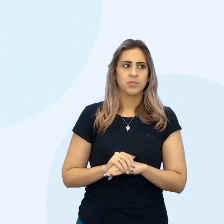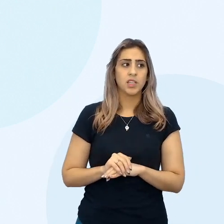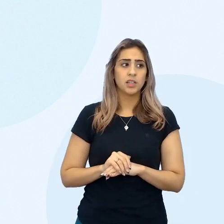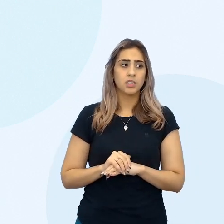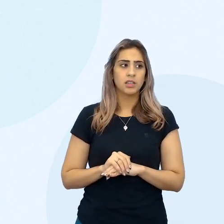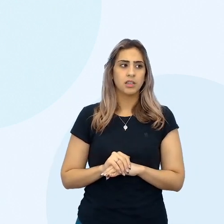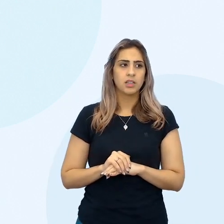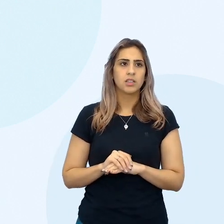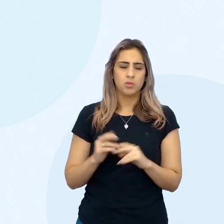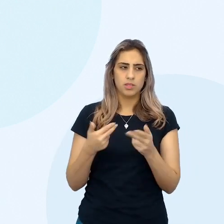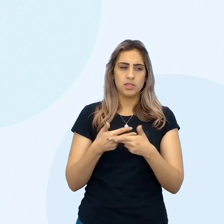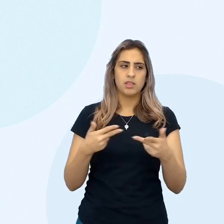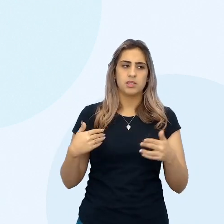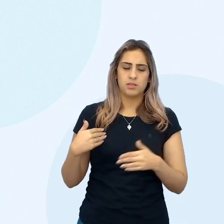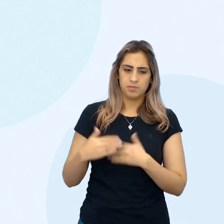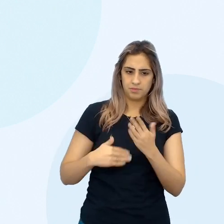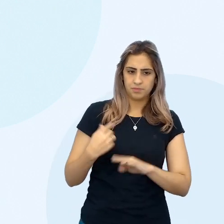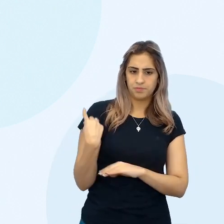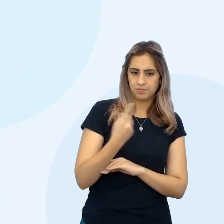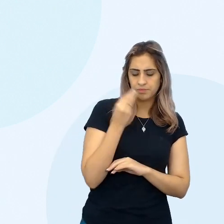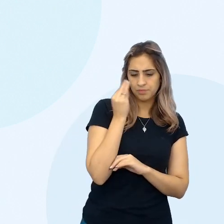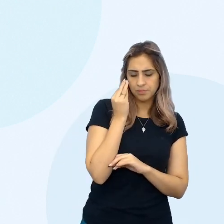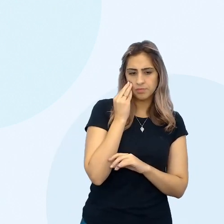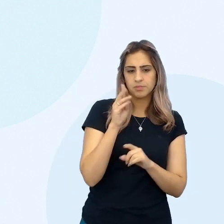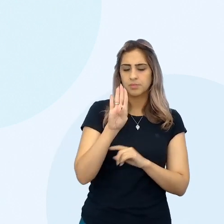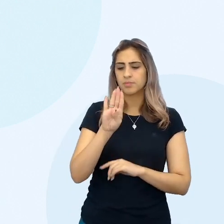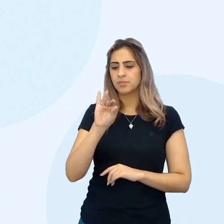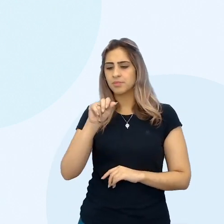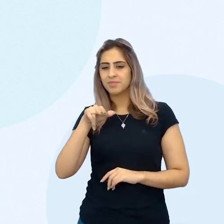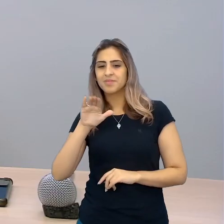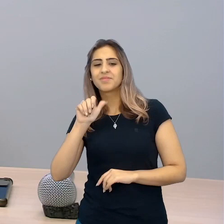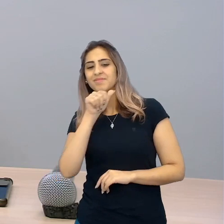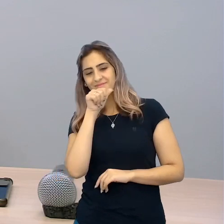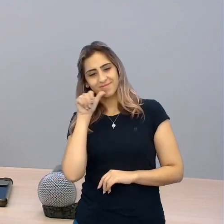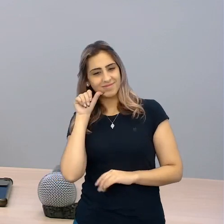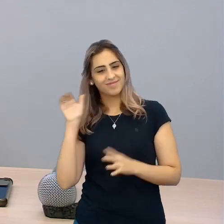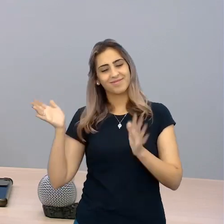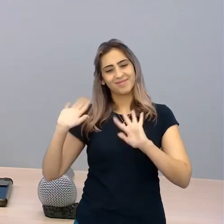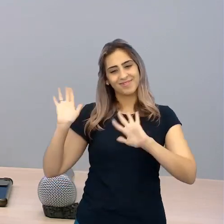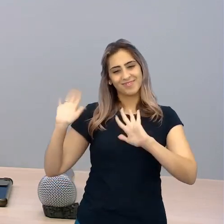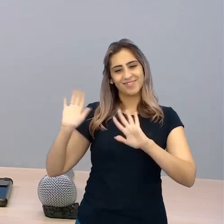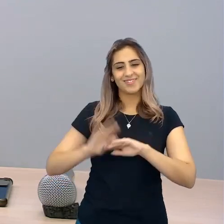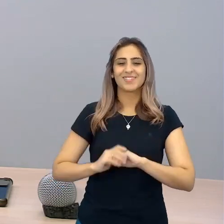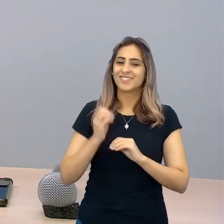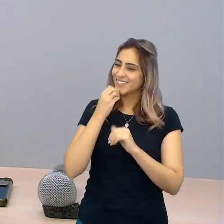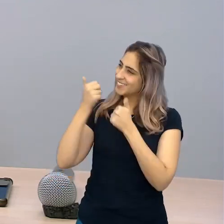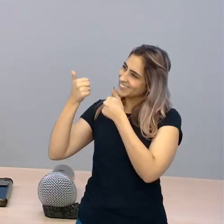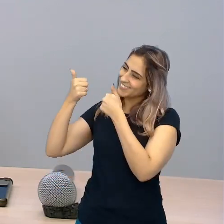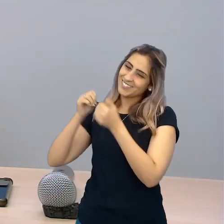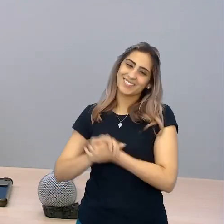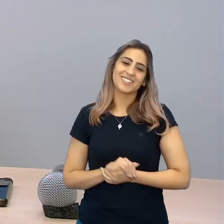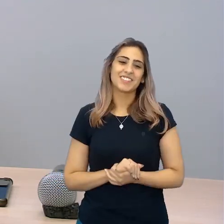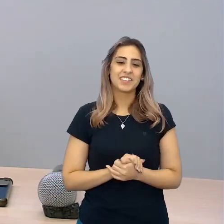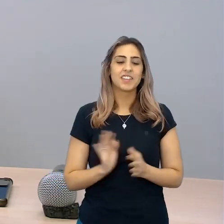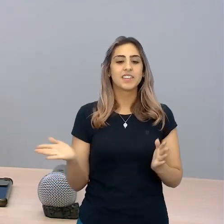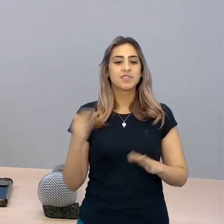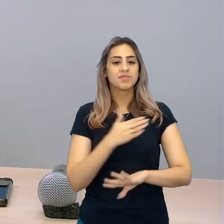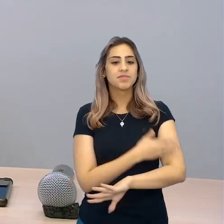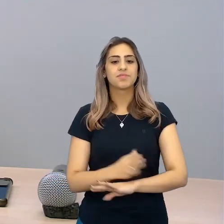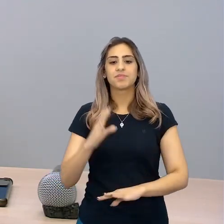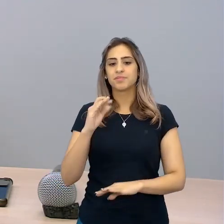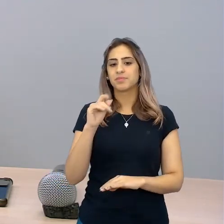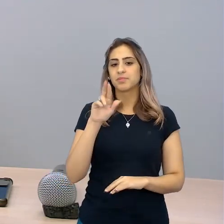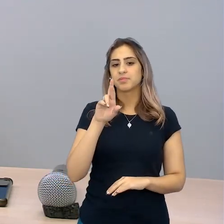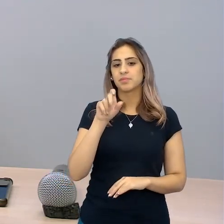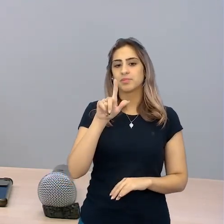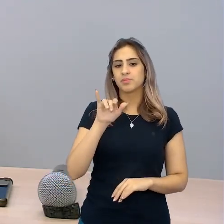gente no Libras. Então, vou colar ali, ó. Quem está com a gente aqui é a Bianca. Agora é a Bianca, né? Isso mesmo, Bianca. Tudo bem, Bianca? E daqui a pouco vai estar aí a Caroline.